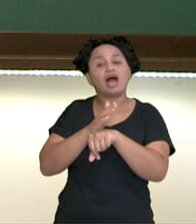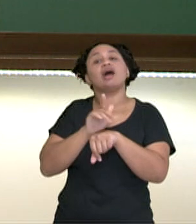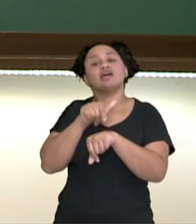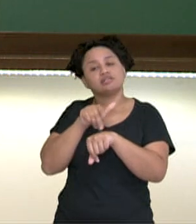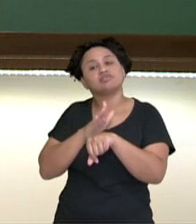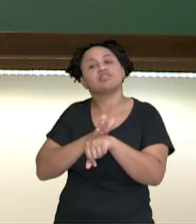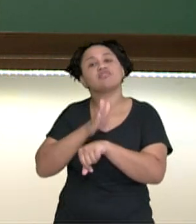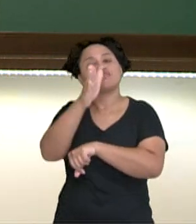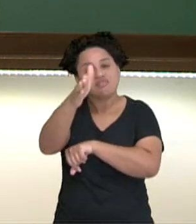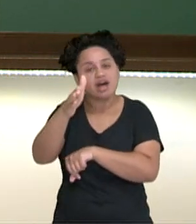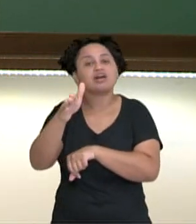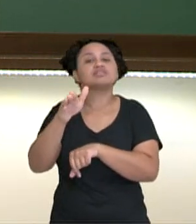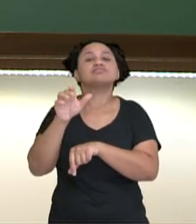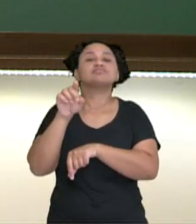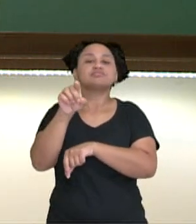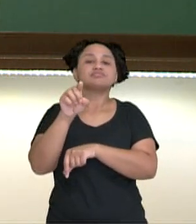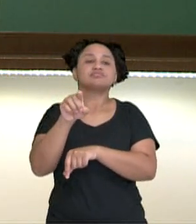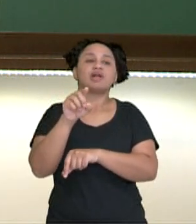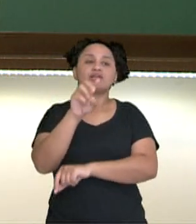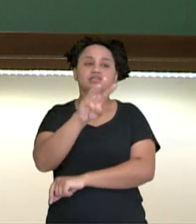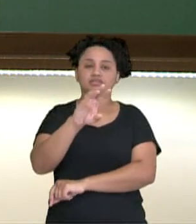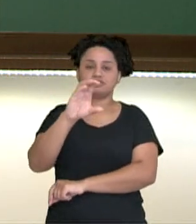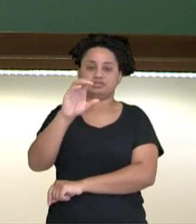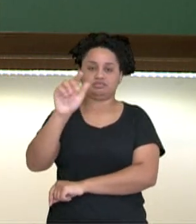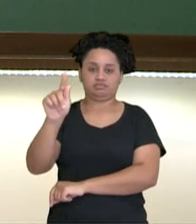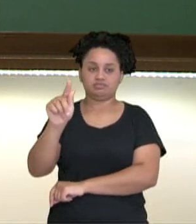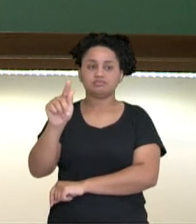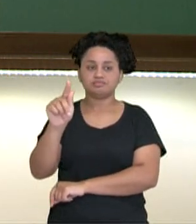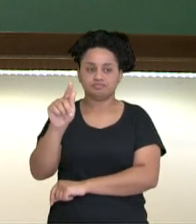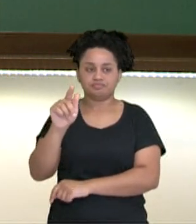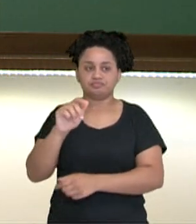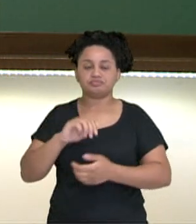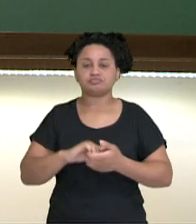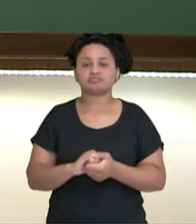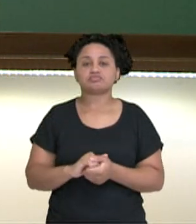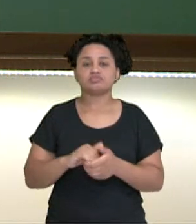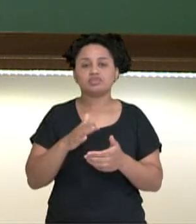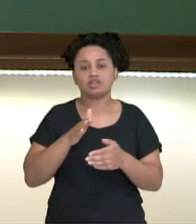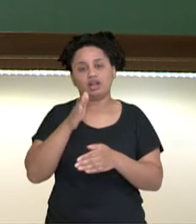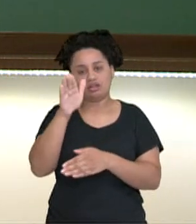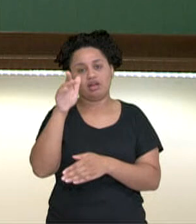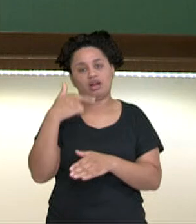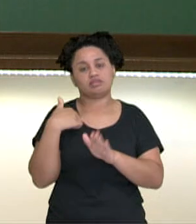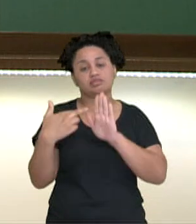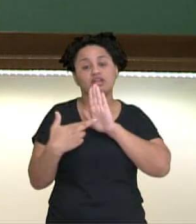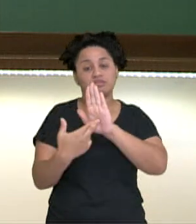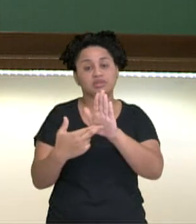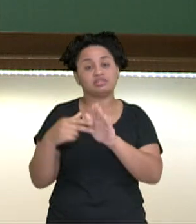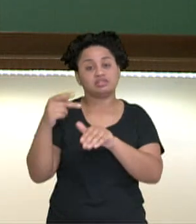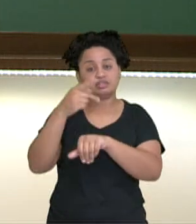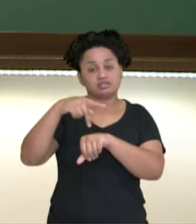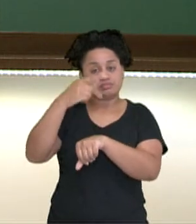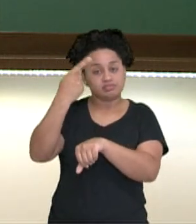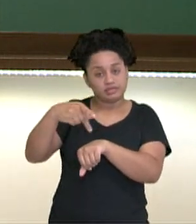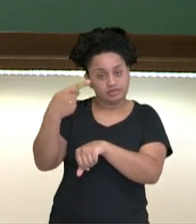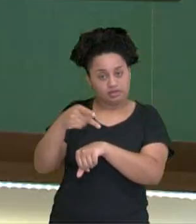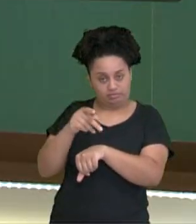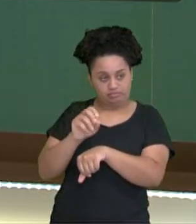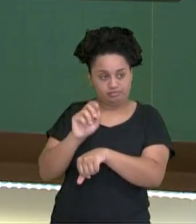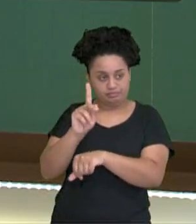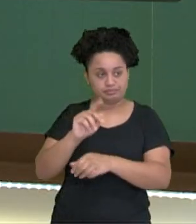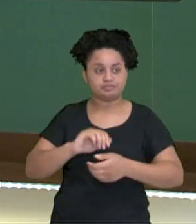esses jogadores serem classificados para o World Cyber Games, participar da edição dos Jogos Mundiais,